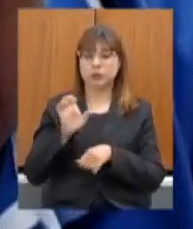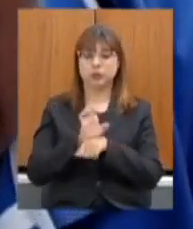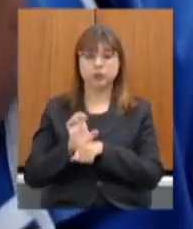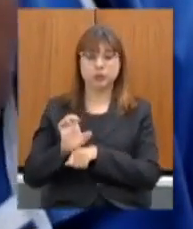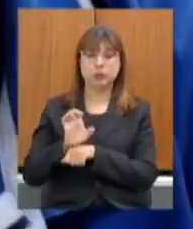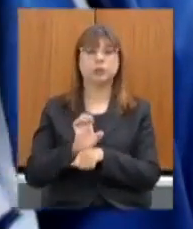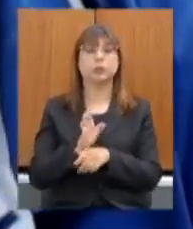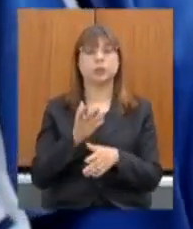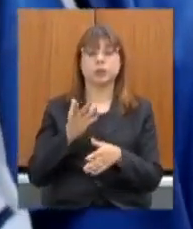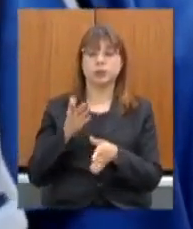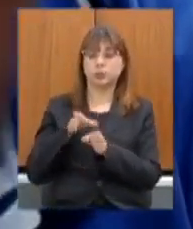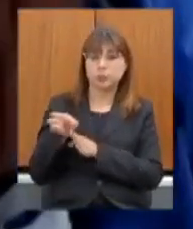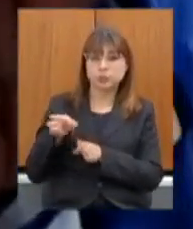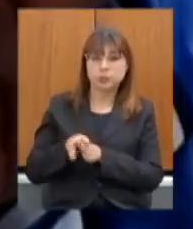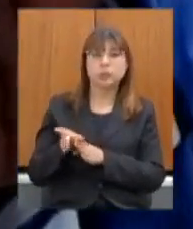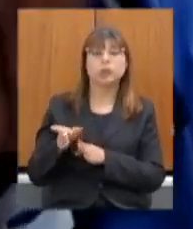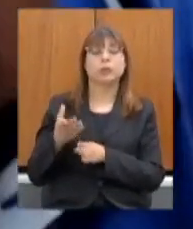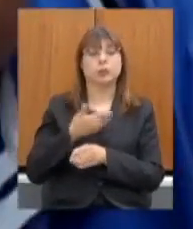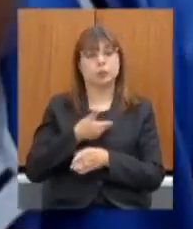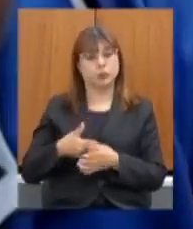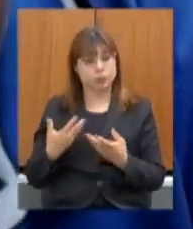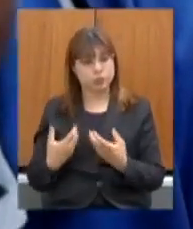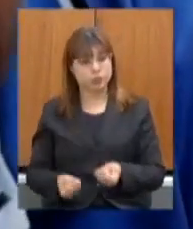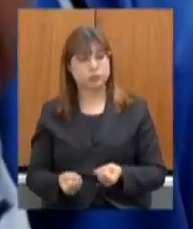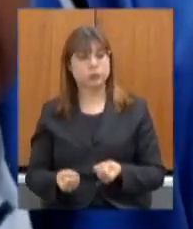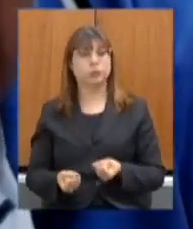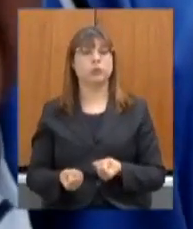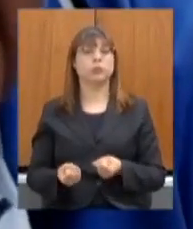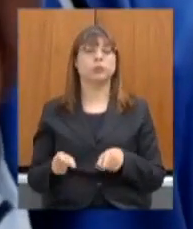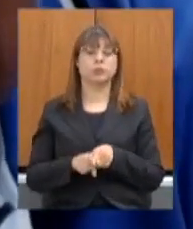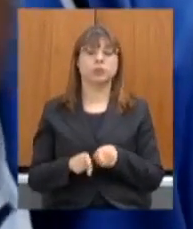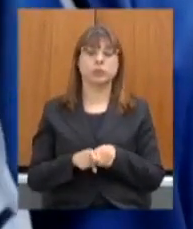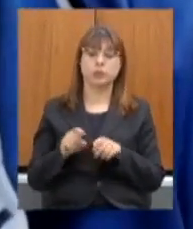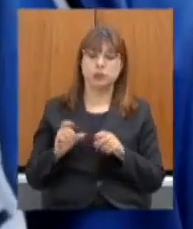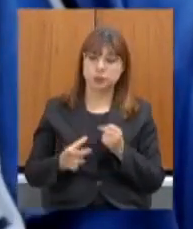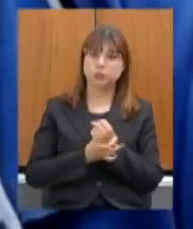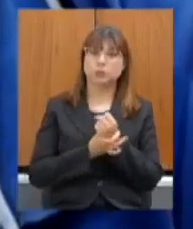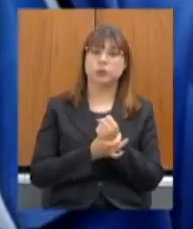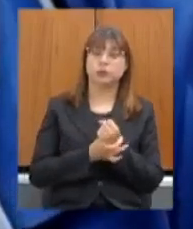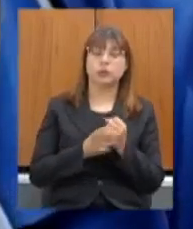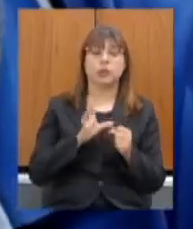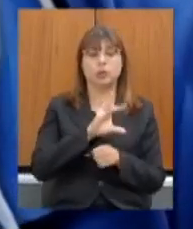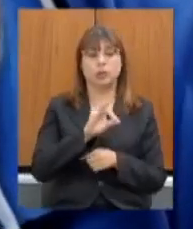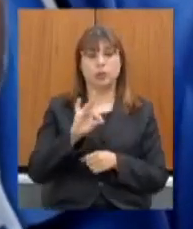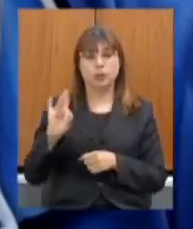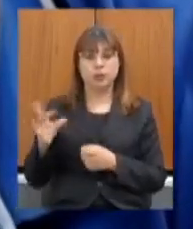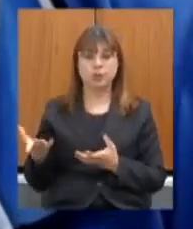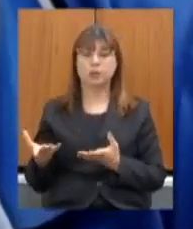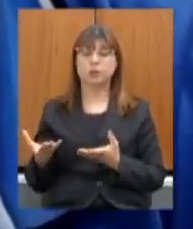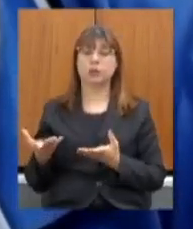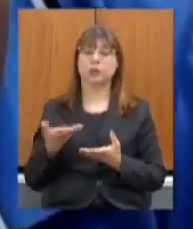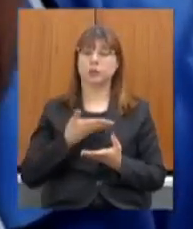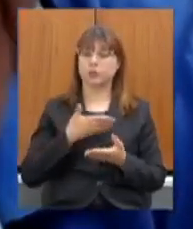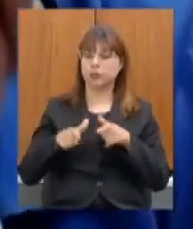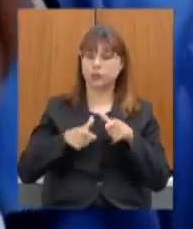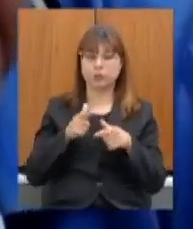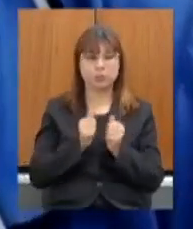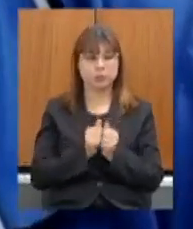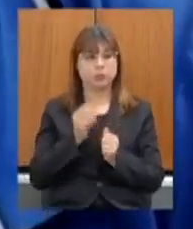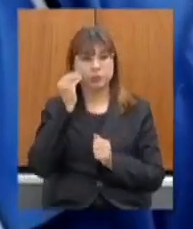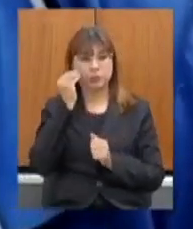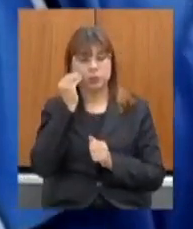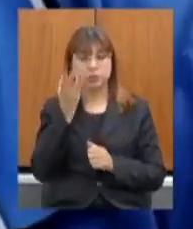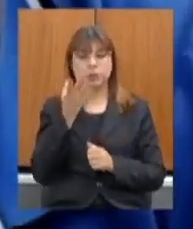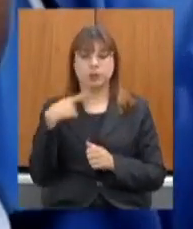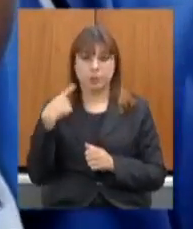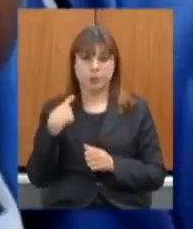envolvidos, né? Com a segurança, com os nossos colegas aí, cada um no seu setor, procurando representar a sua